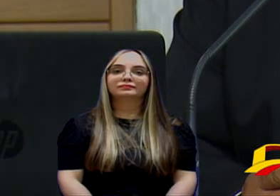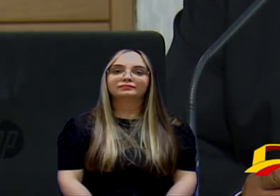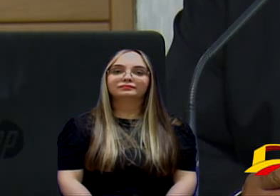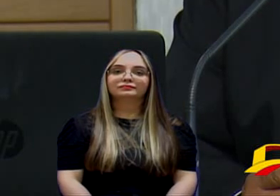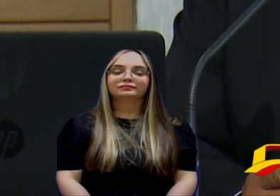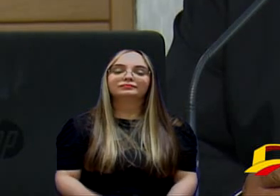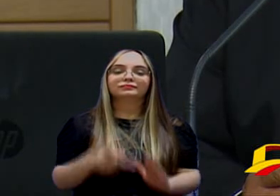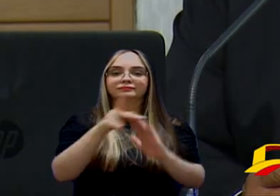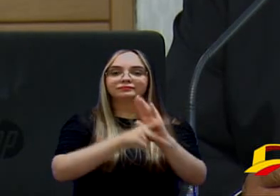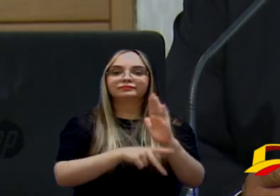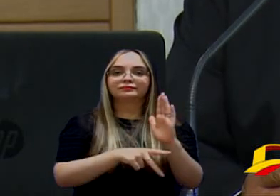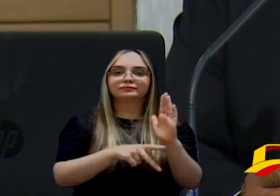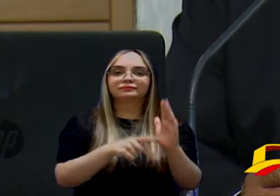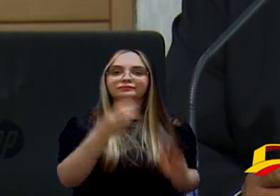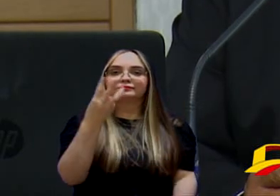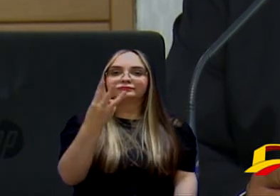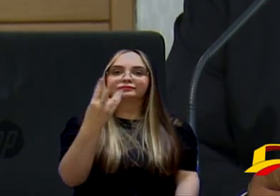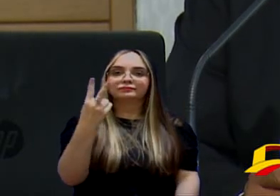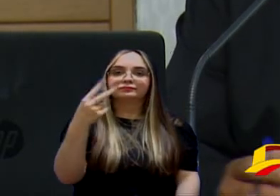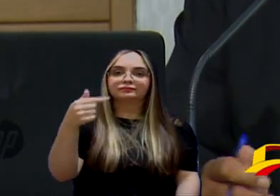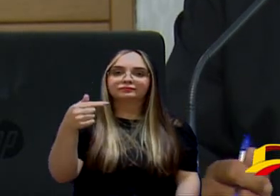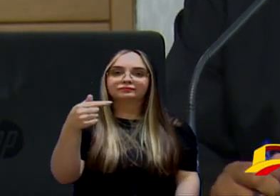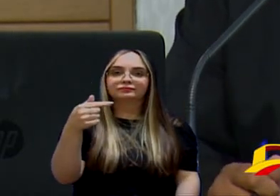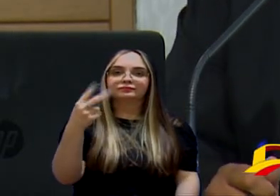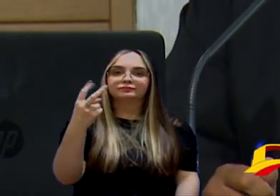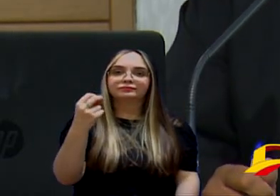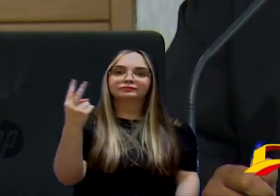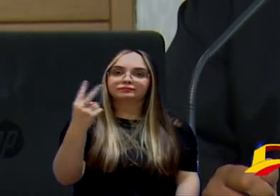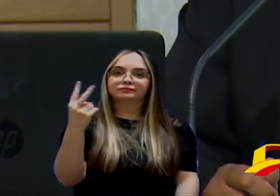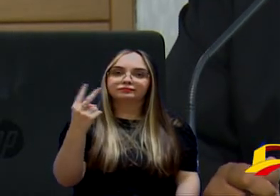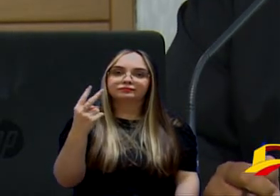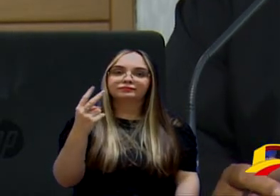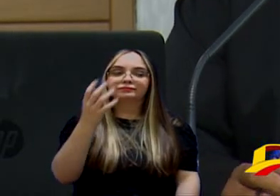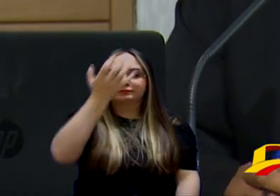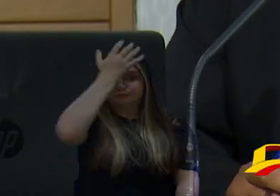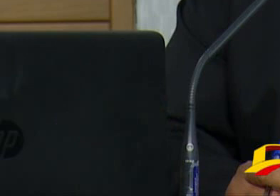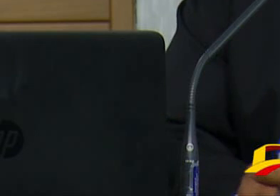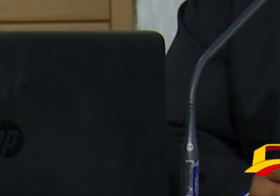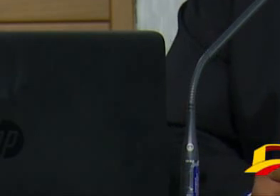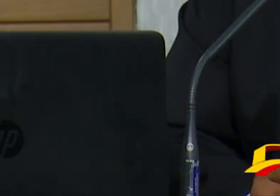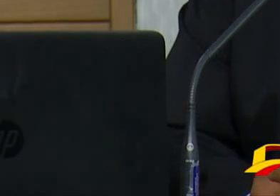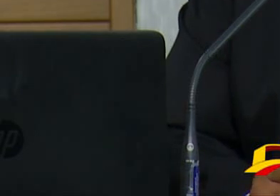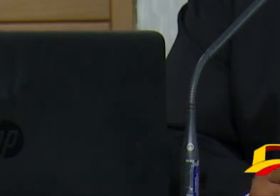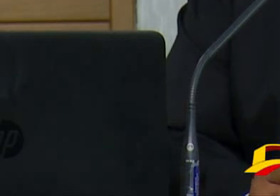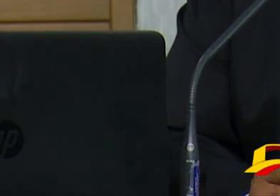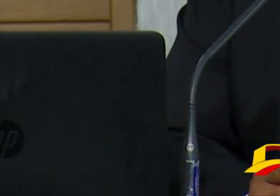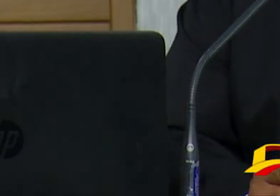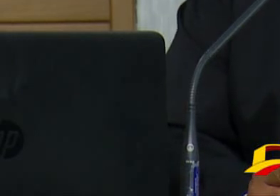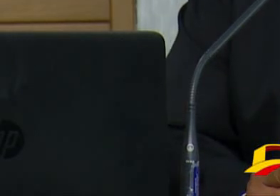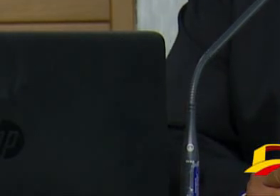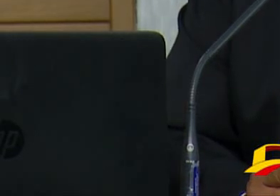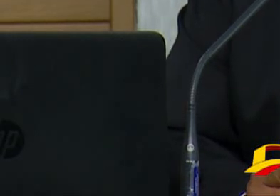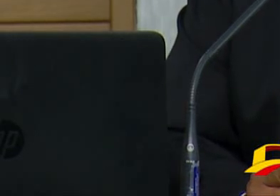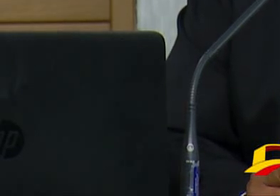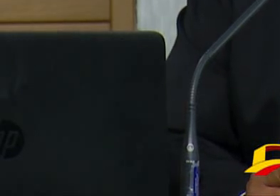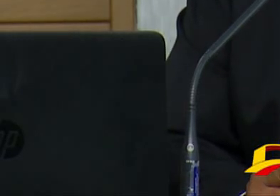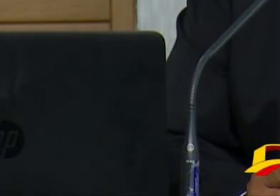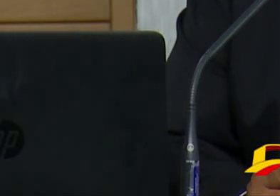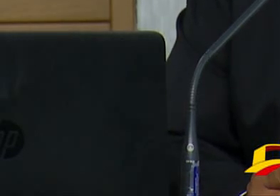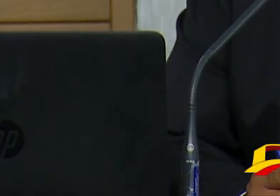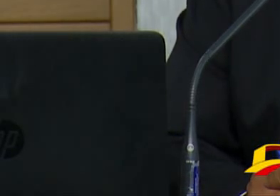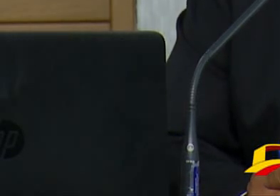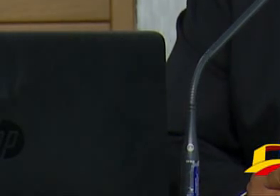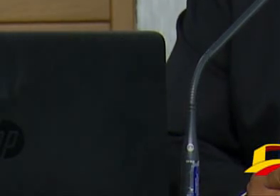projeto de lei 327-22 do vereador Fábio foi sobre a oportunidade dos abrigos